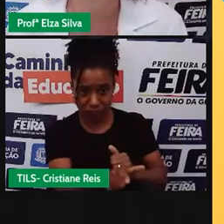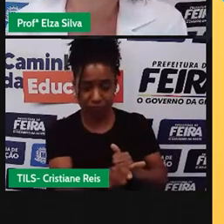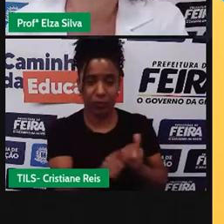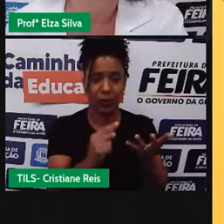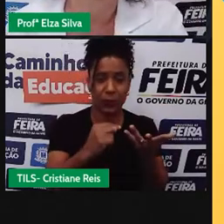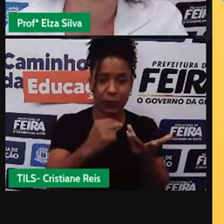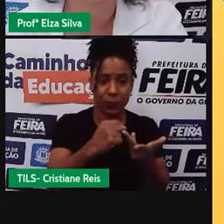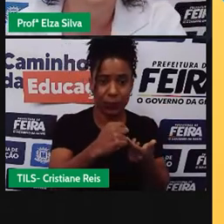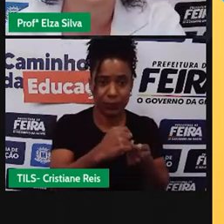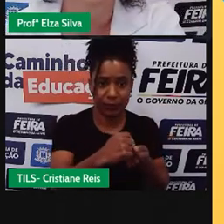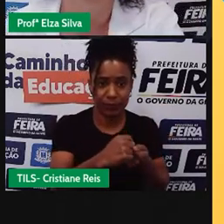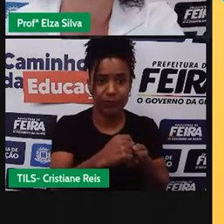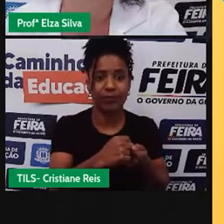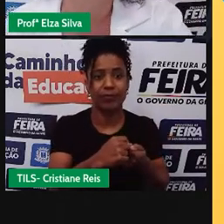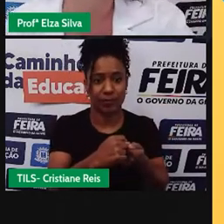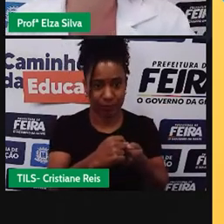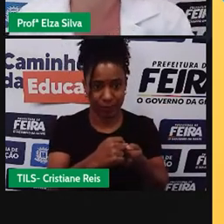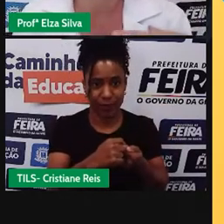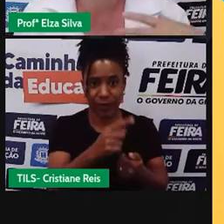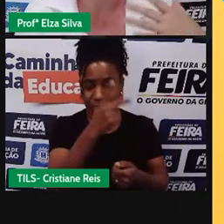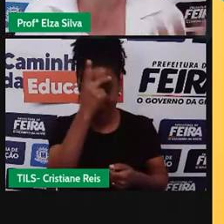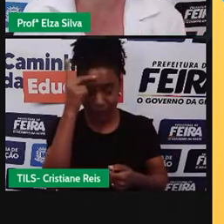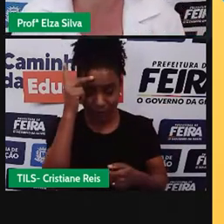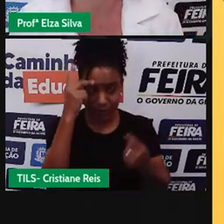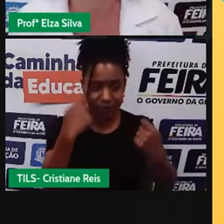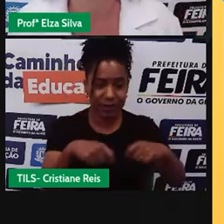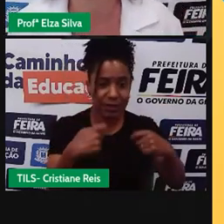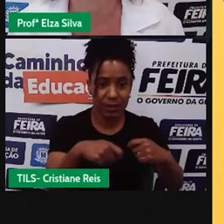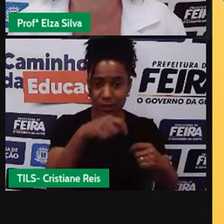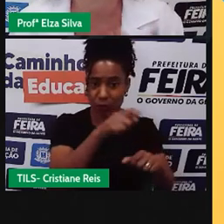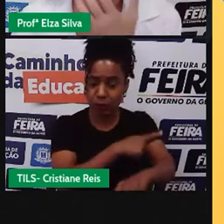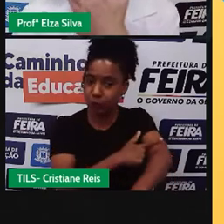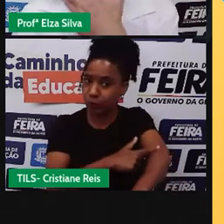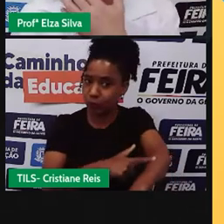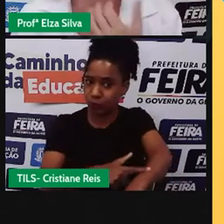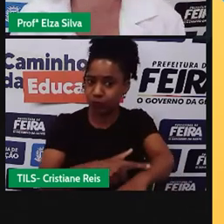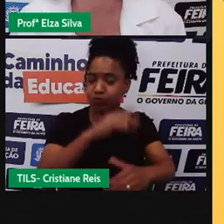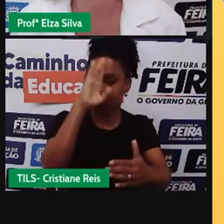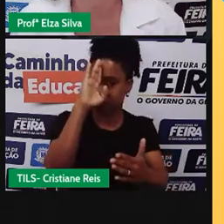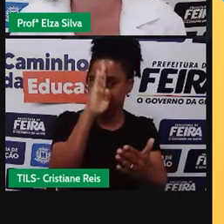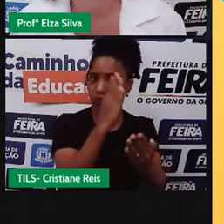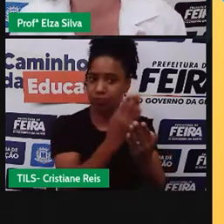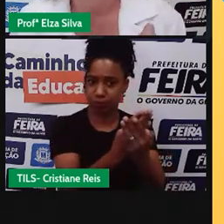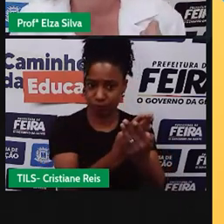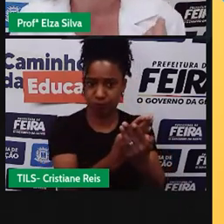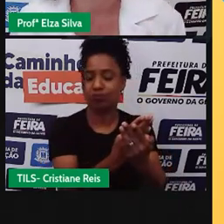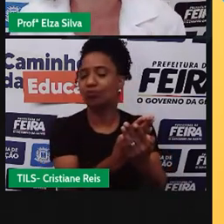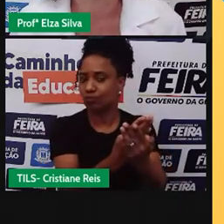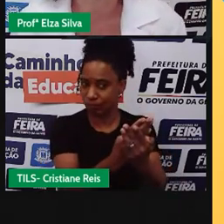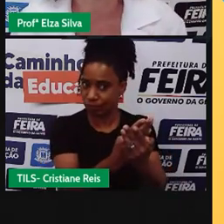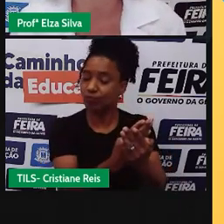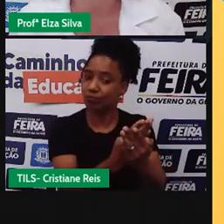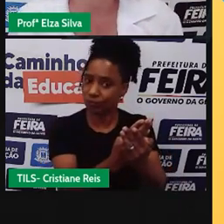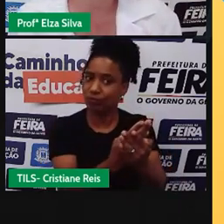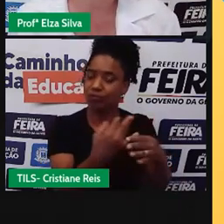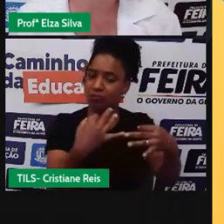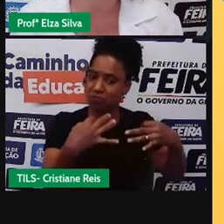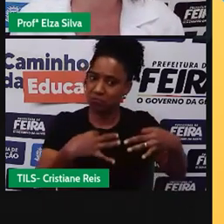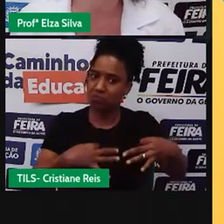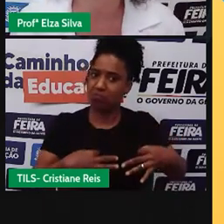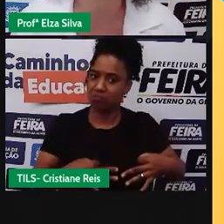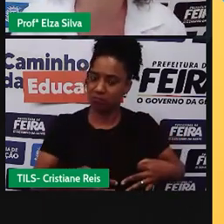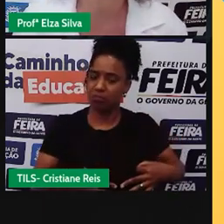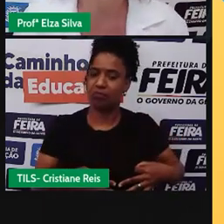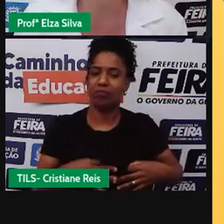O reliable, que seria uma pessoa de confiança, honest, modesta,